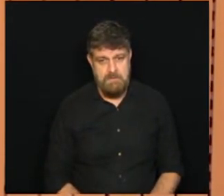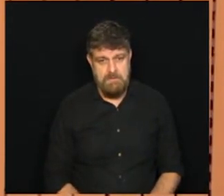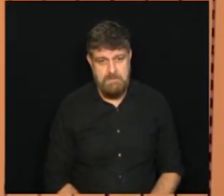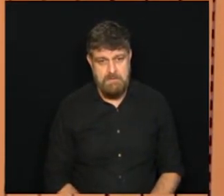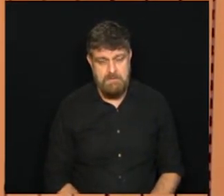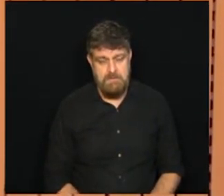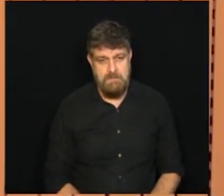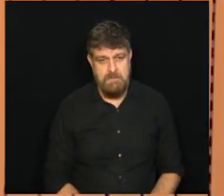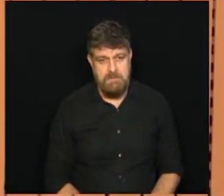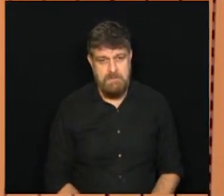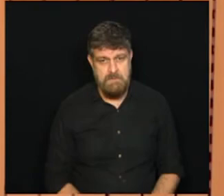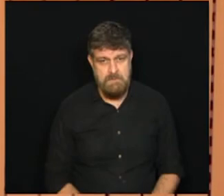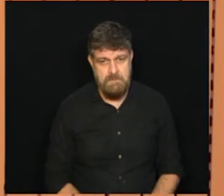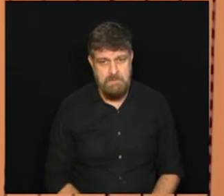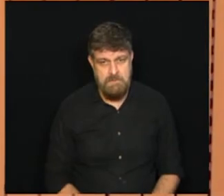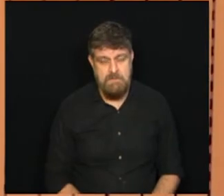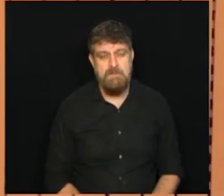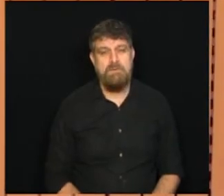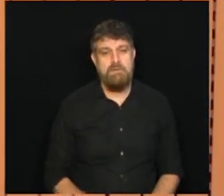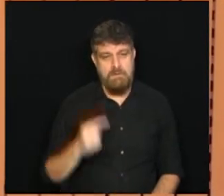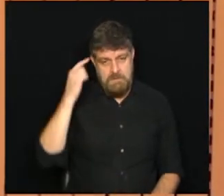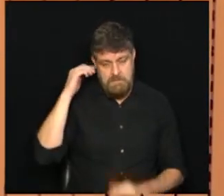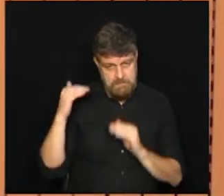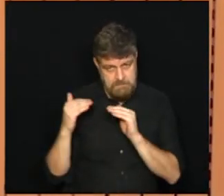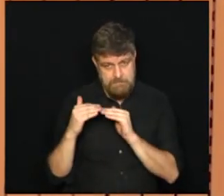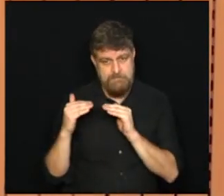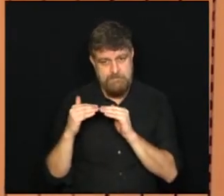Paula, eu tô super de acordo, vamos cuidar